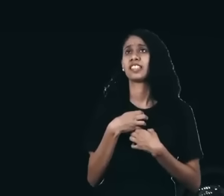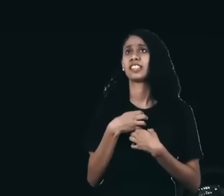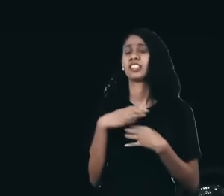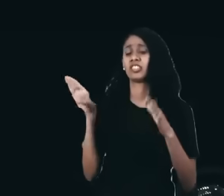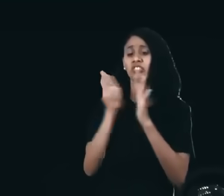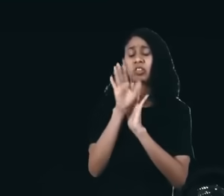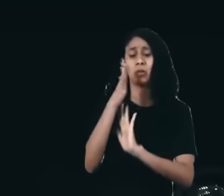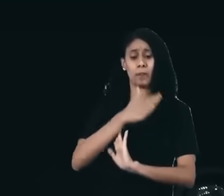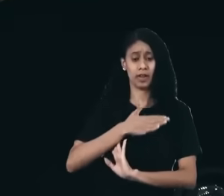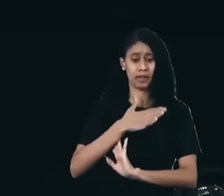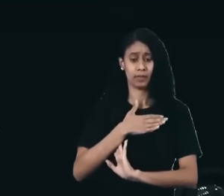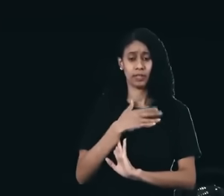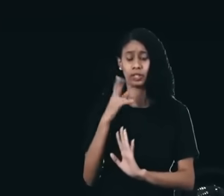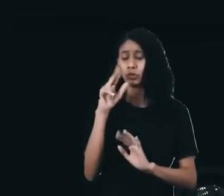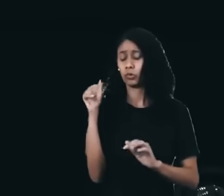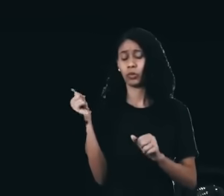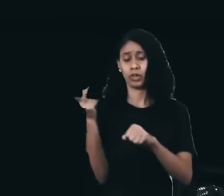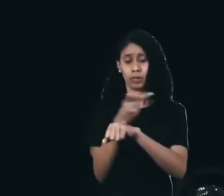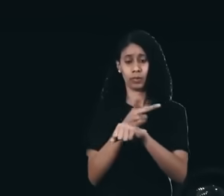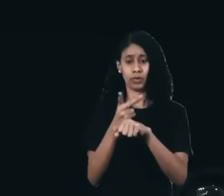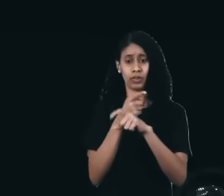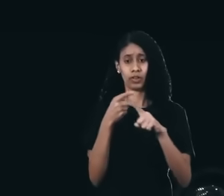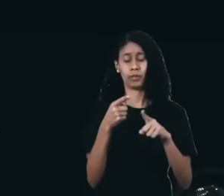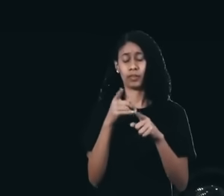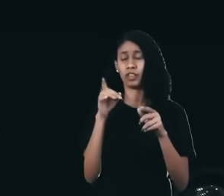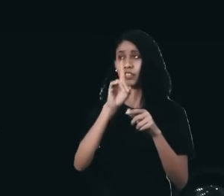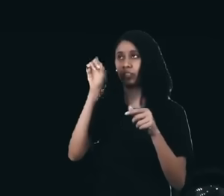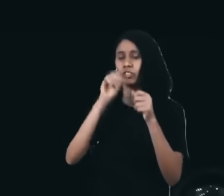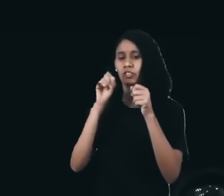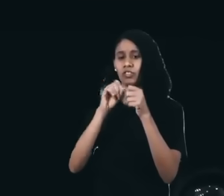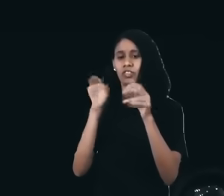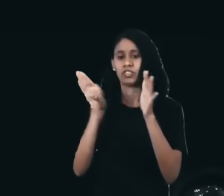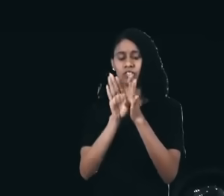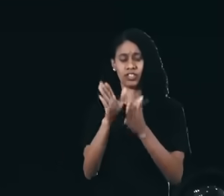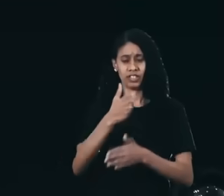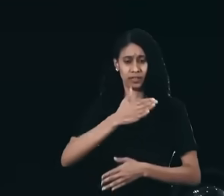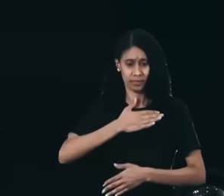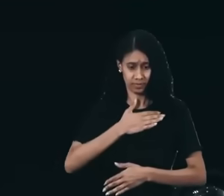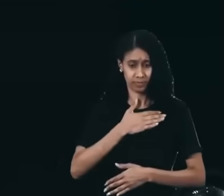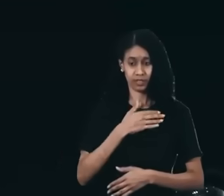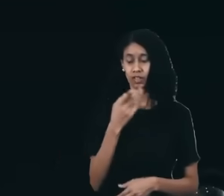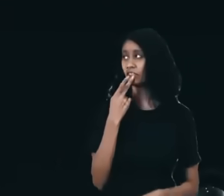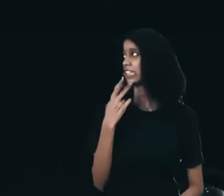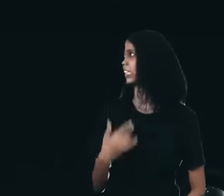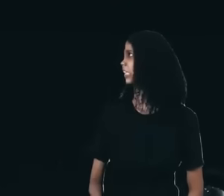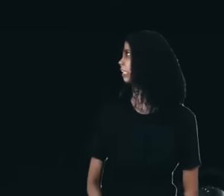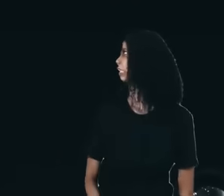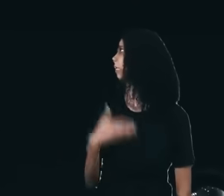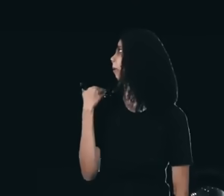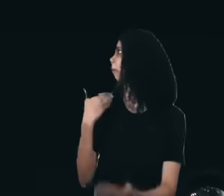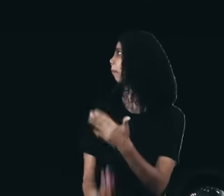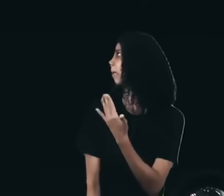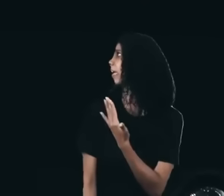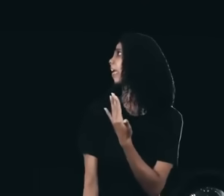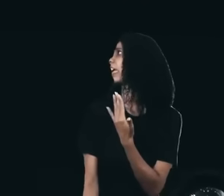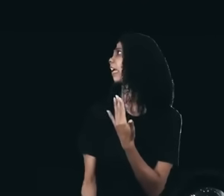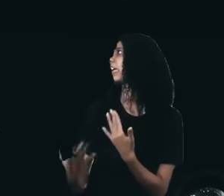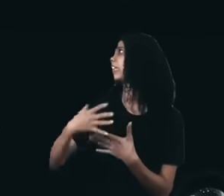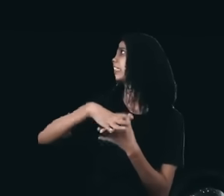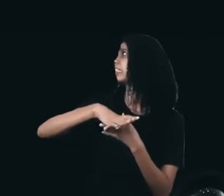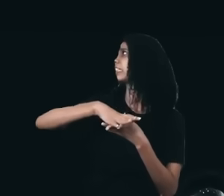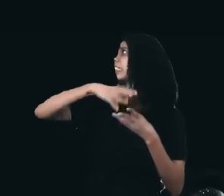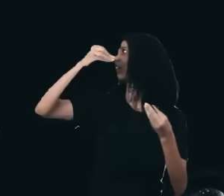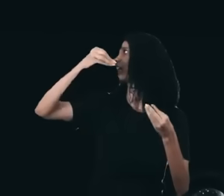procurei essas coisas, pastor, mas incrivelmente Deus trouxe até a mim. Eu disse, tô frita. Perdi toda a minha